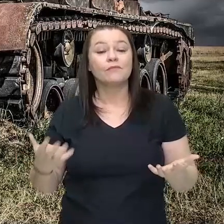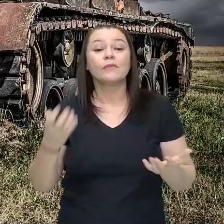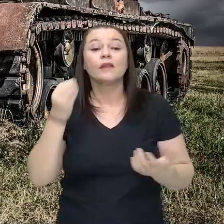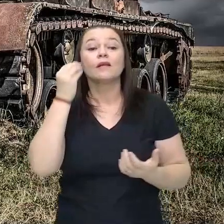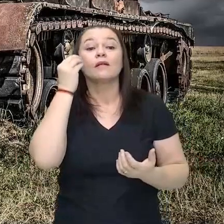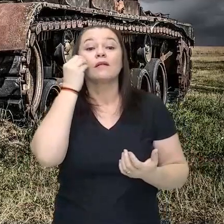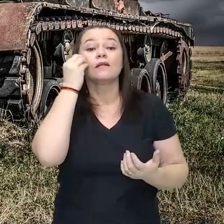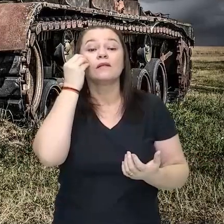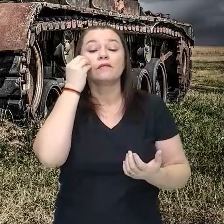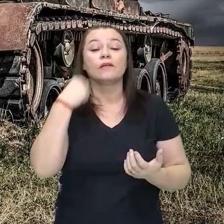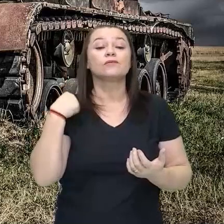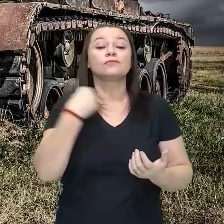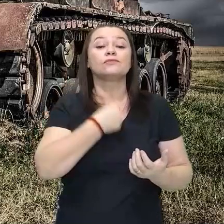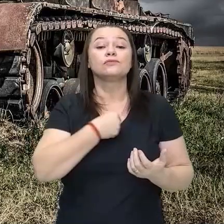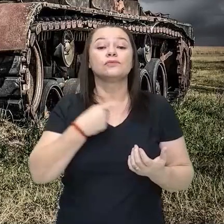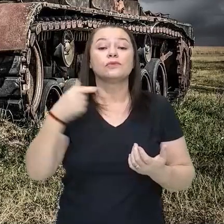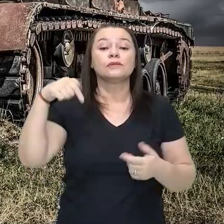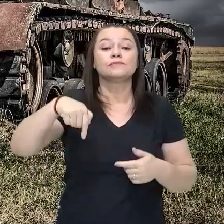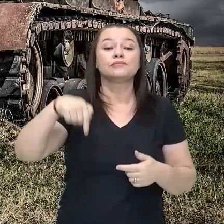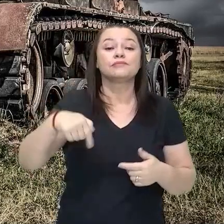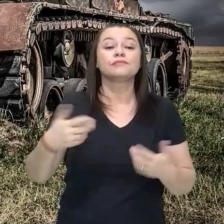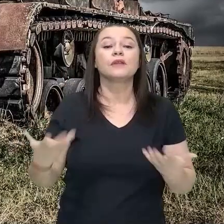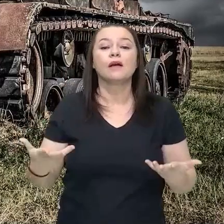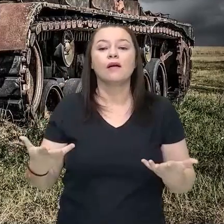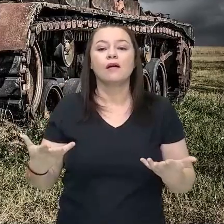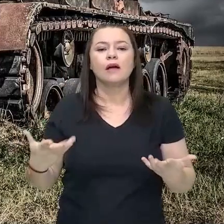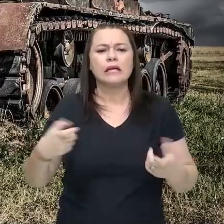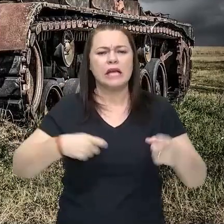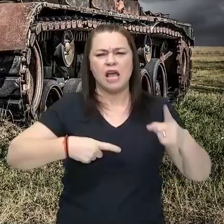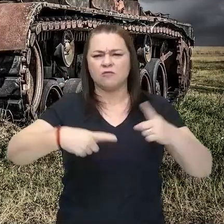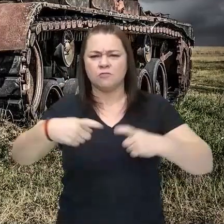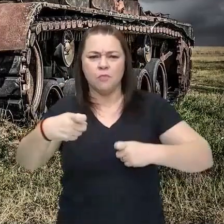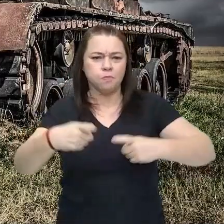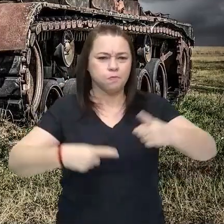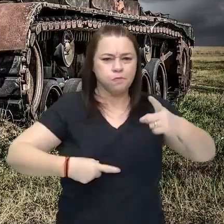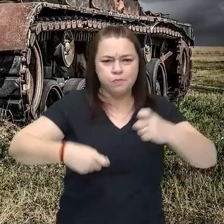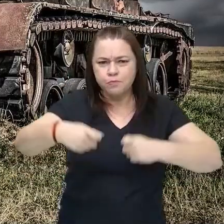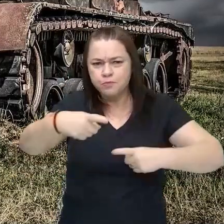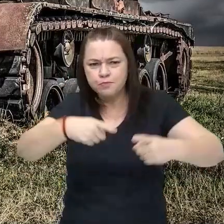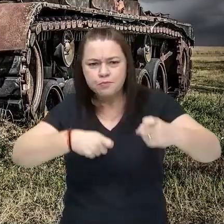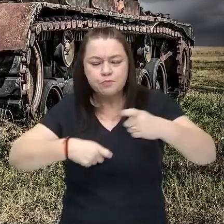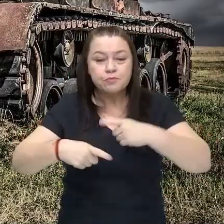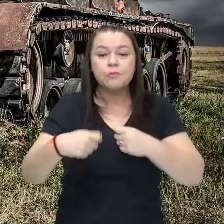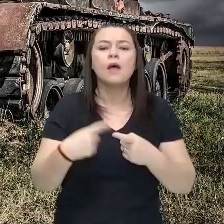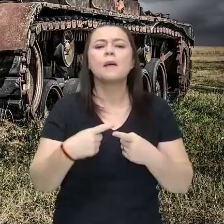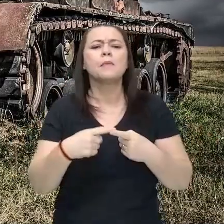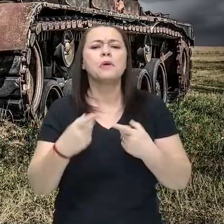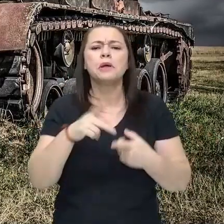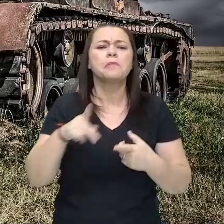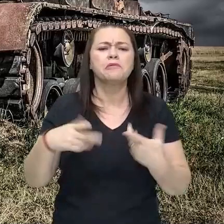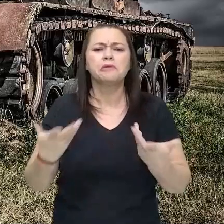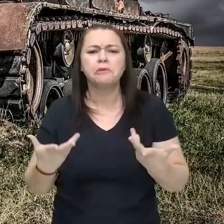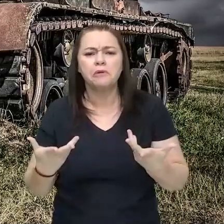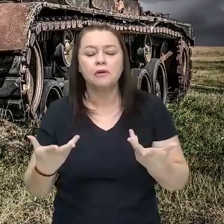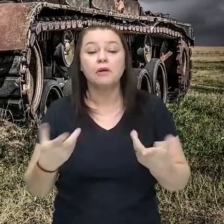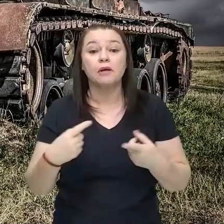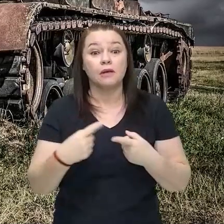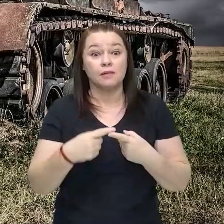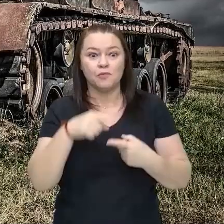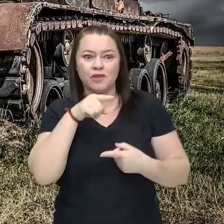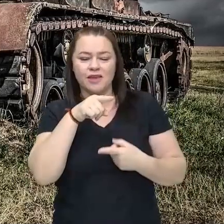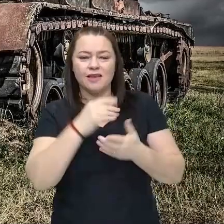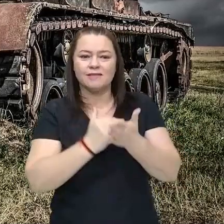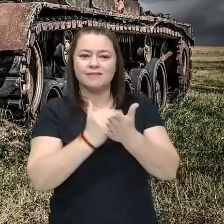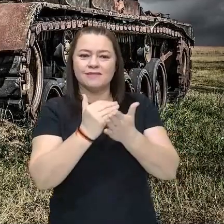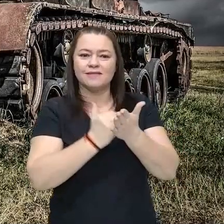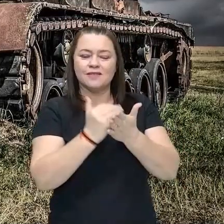Olha onde nós estamos. Cenário de guerra. Cenário de guerra. Por que nós estamos nesse cenário, professor? Porque aí começa